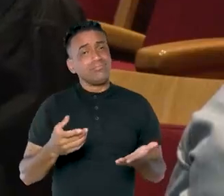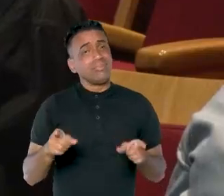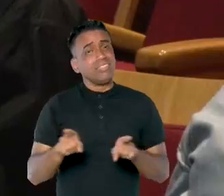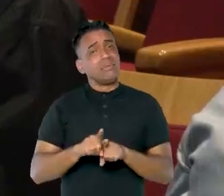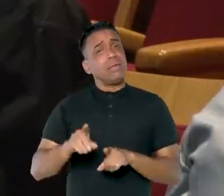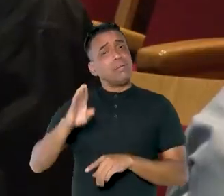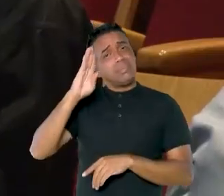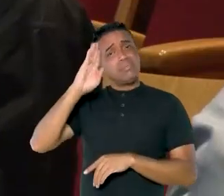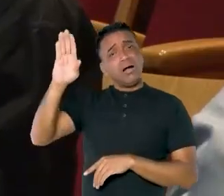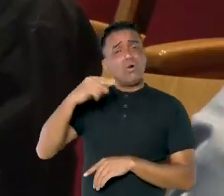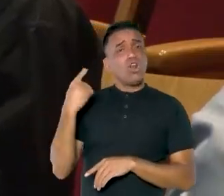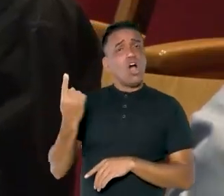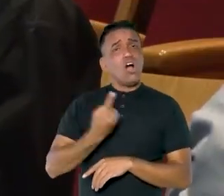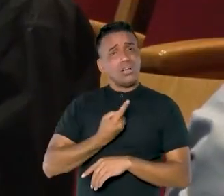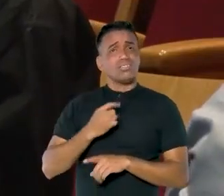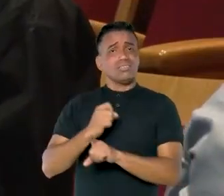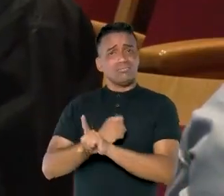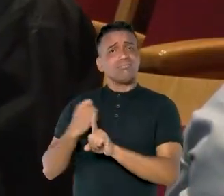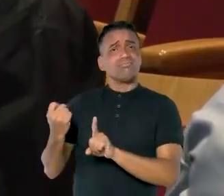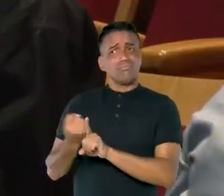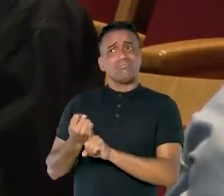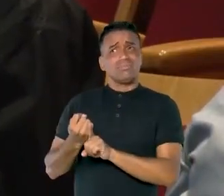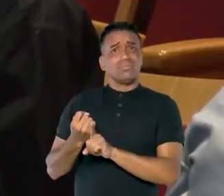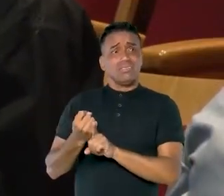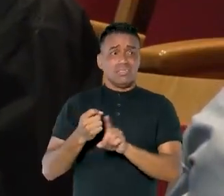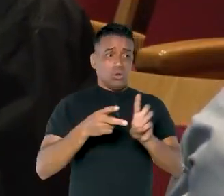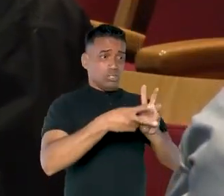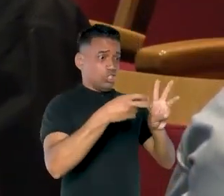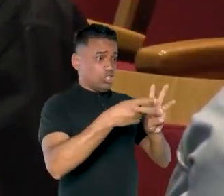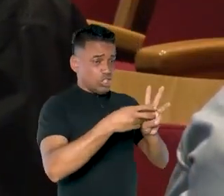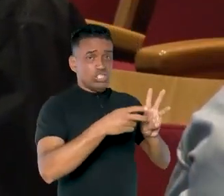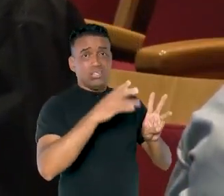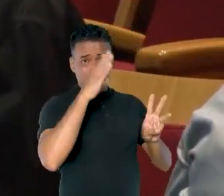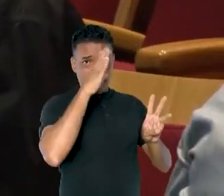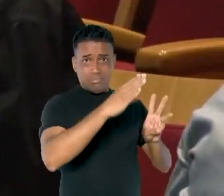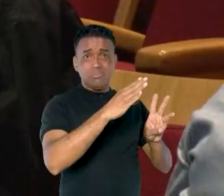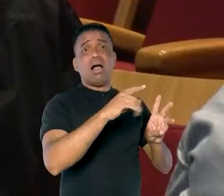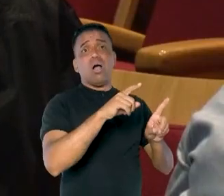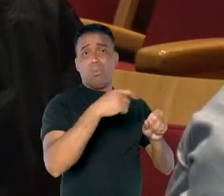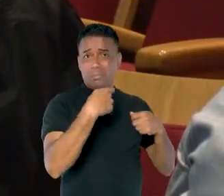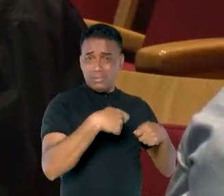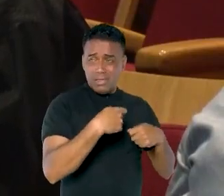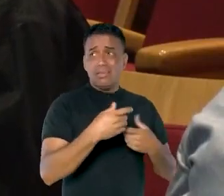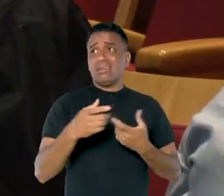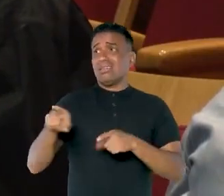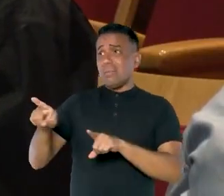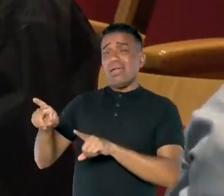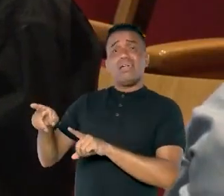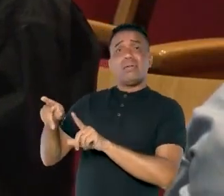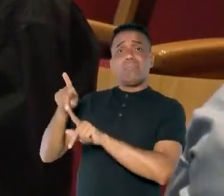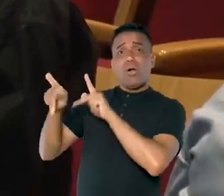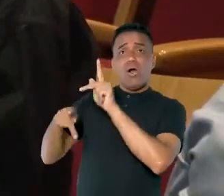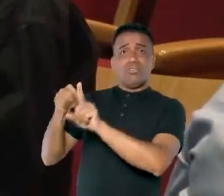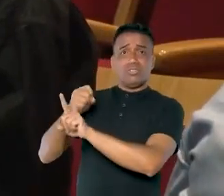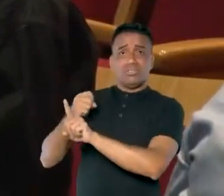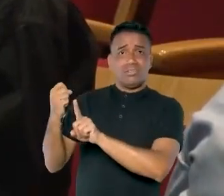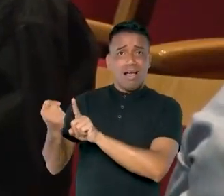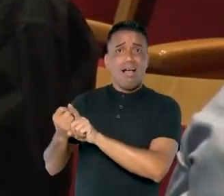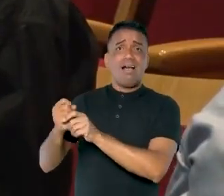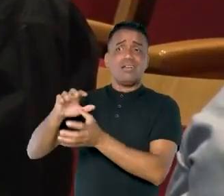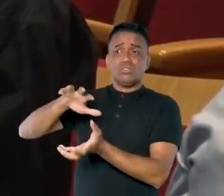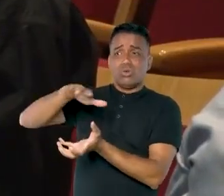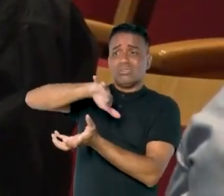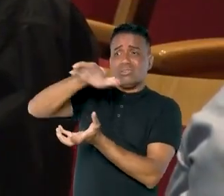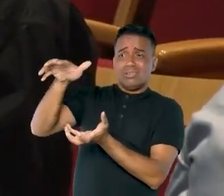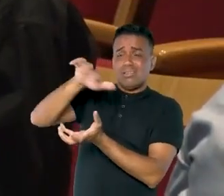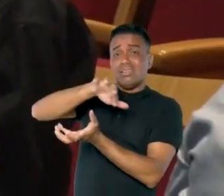fundamental para nós outros também, que não somos povos originários, né? Eu vejo esse um dos maiores riscos